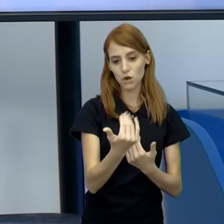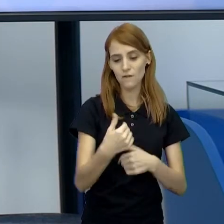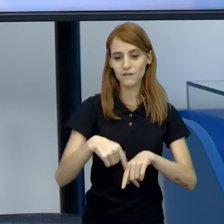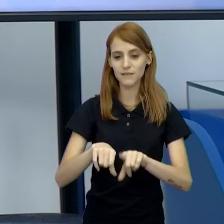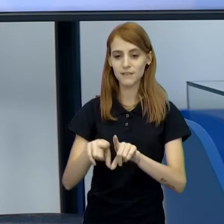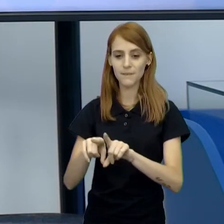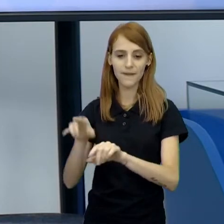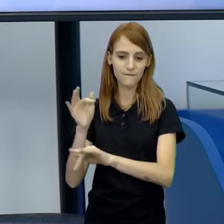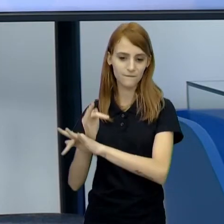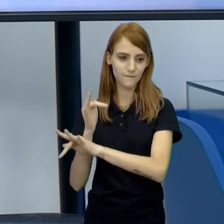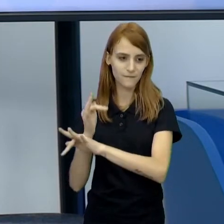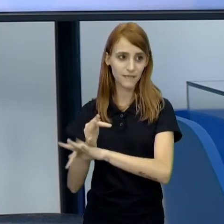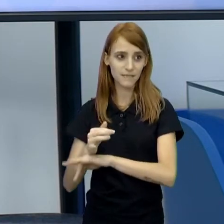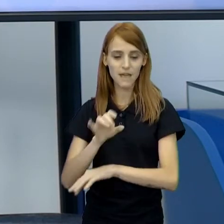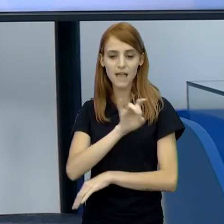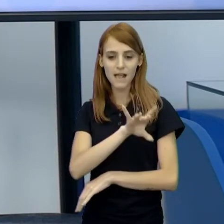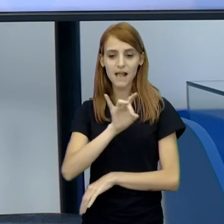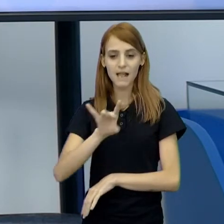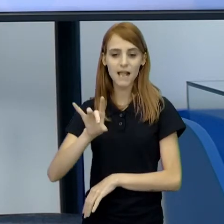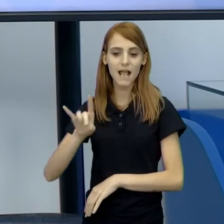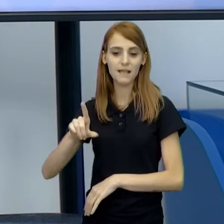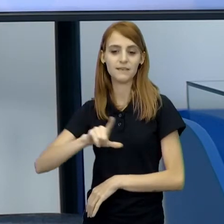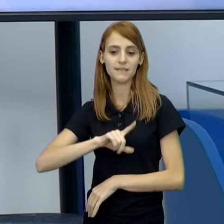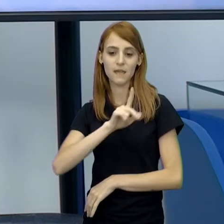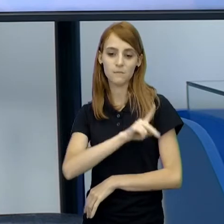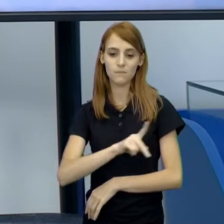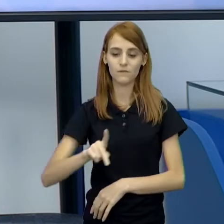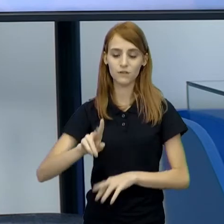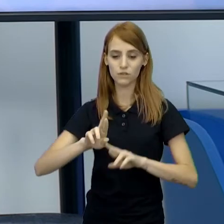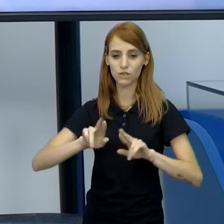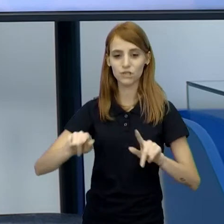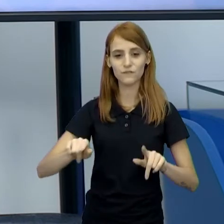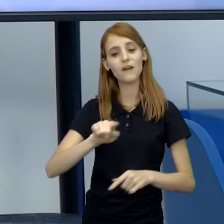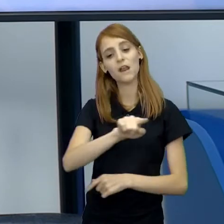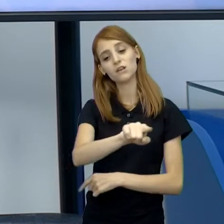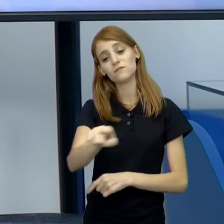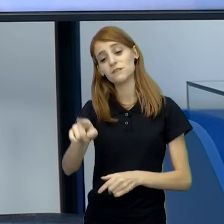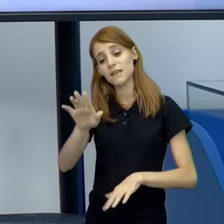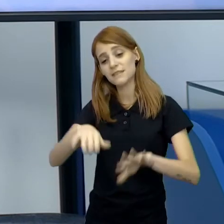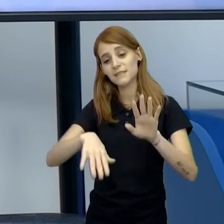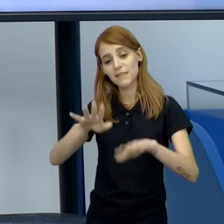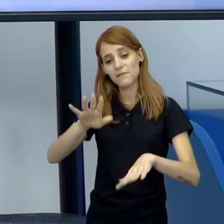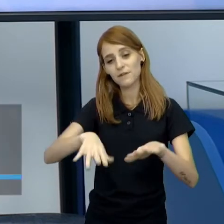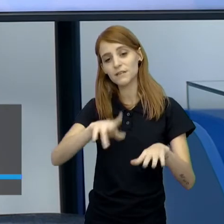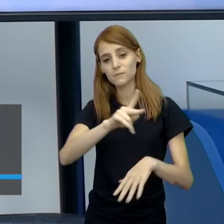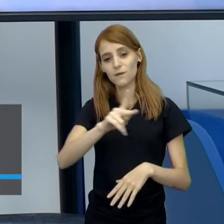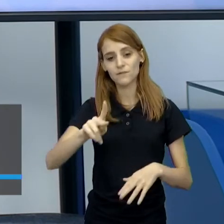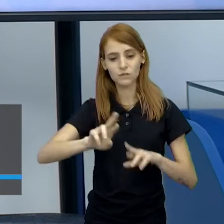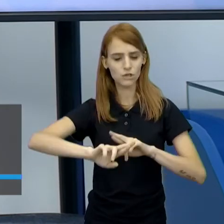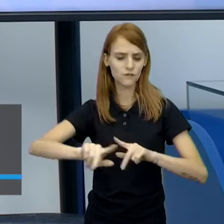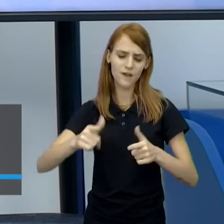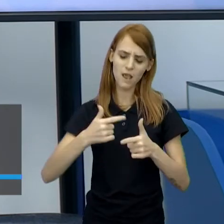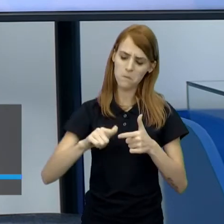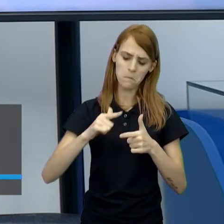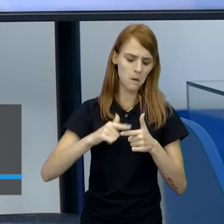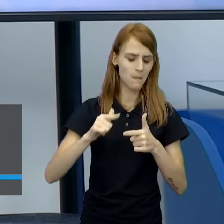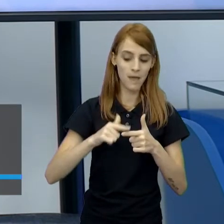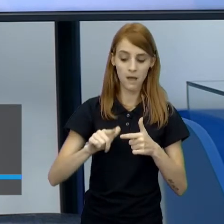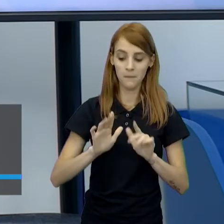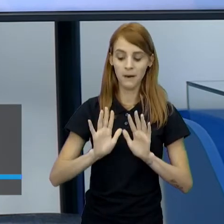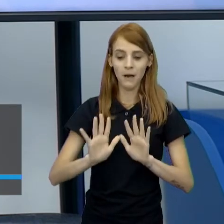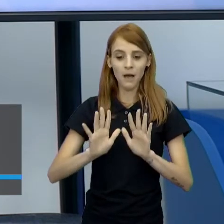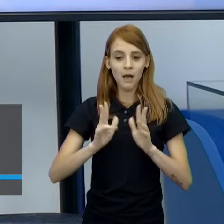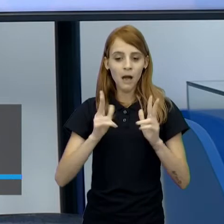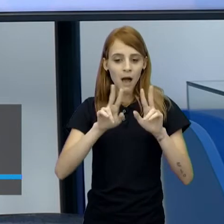Centro de Mídia tem um professor diferente. Aí na escola de vocês pode ser que seja o mesmo professor e não tem problema nenhum, desde que